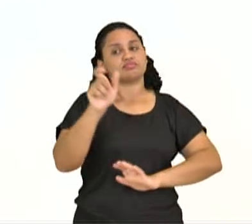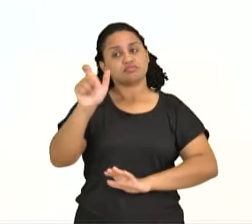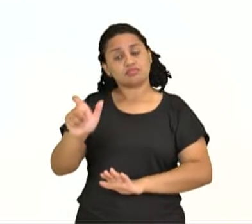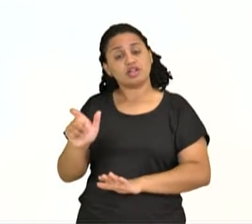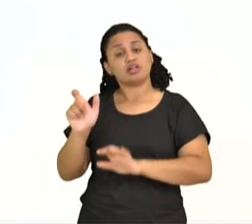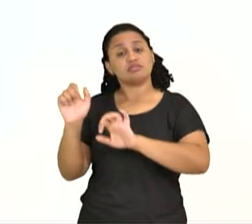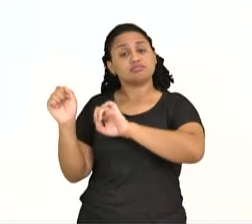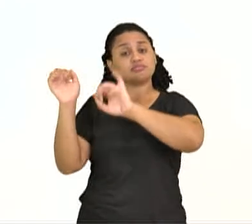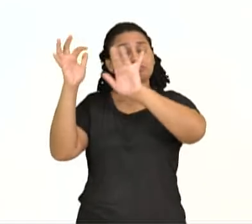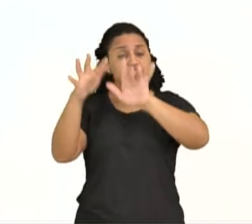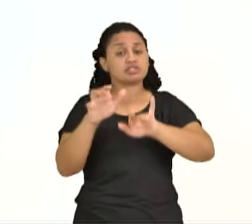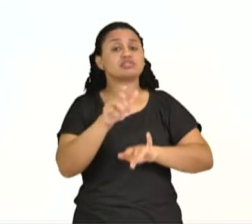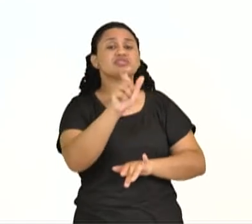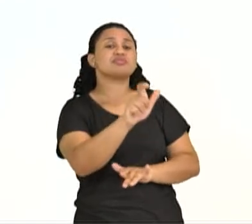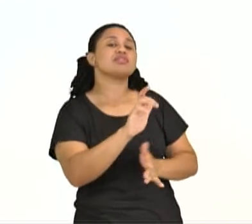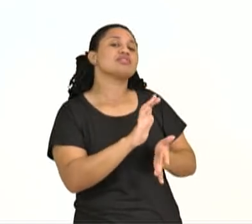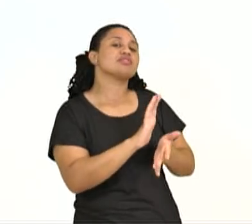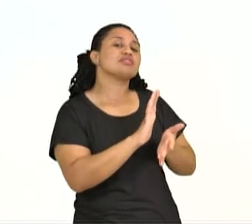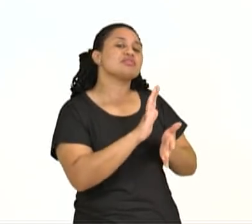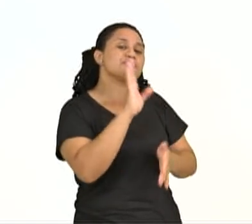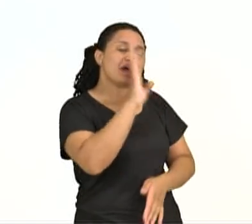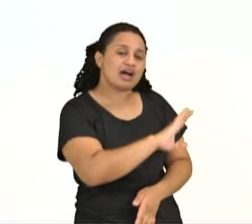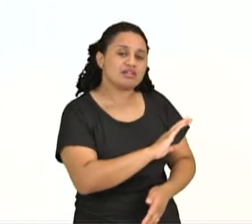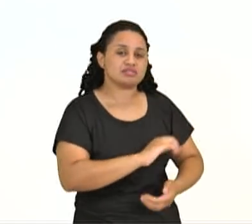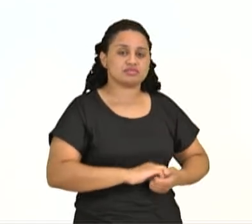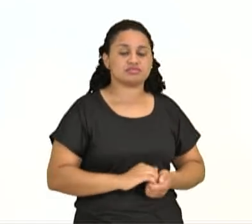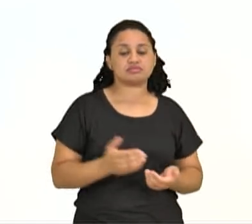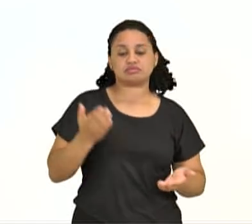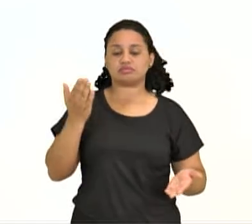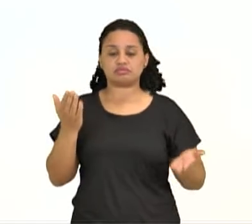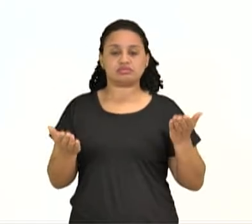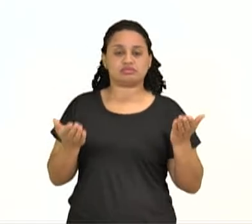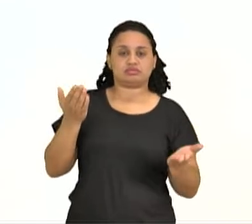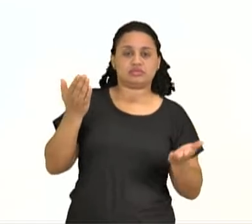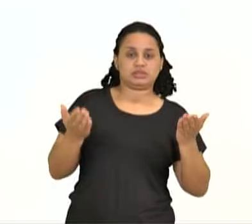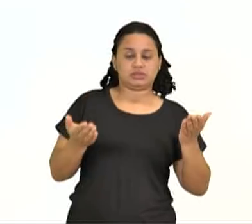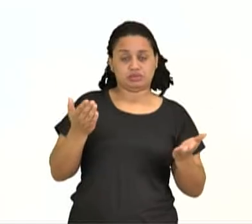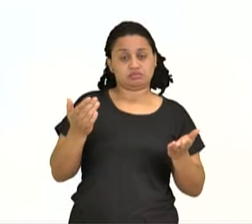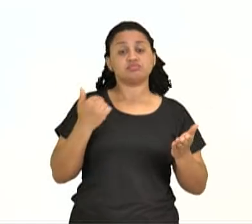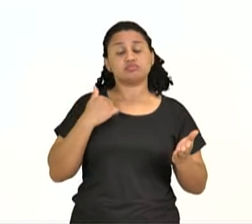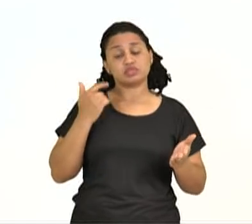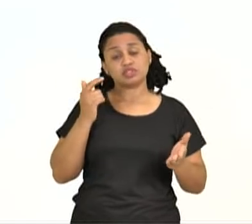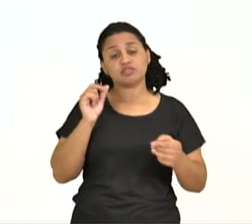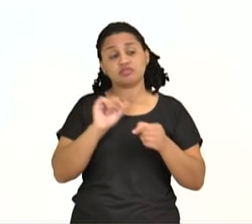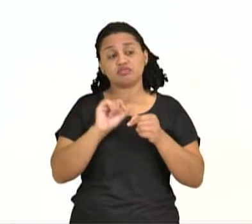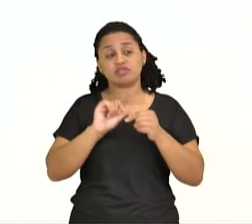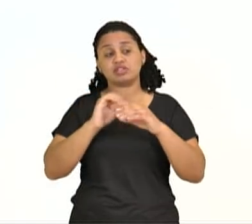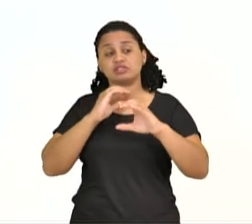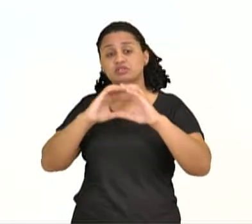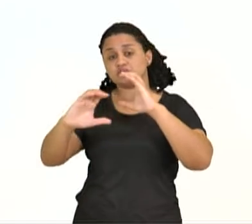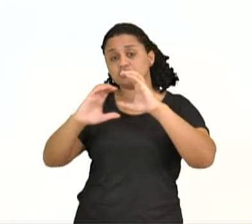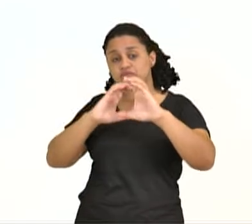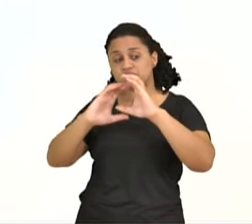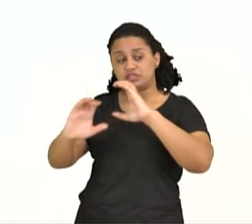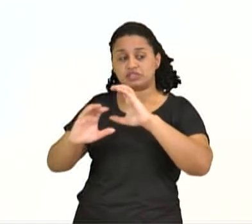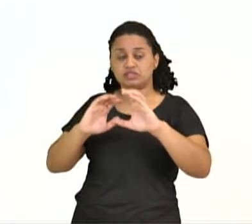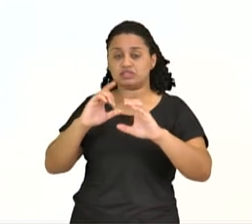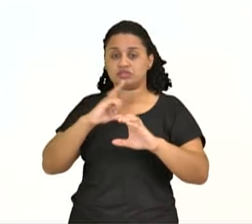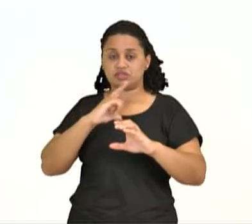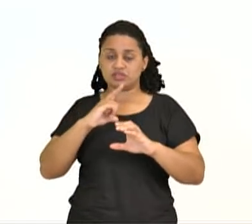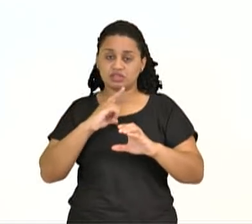outras maldição. E é entre estas duas balizas que a comunicação vai moldando a nossa